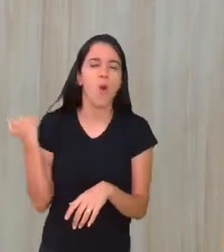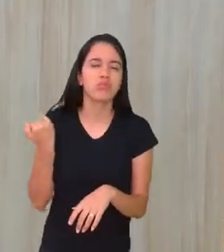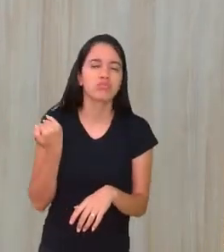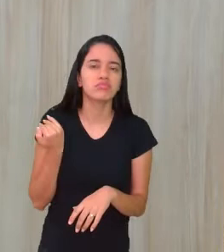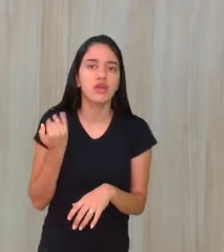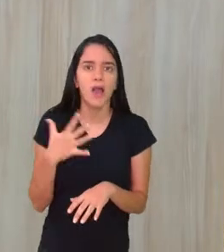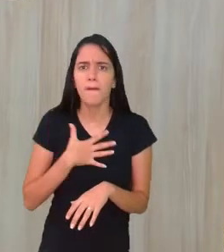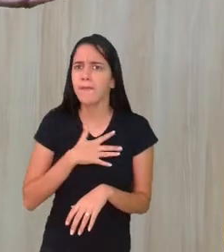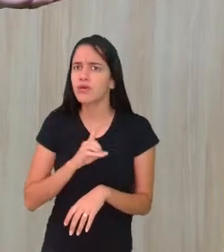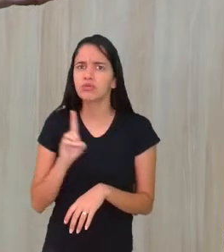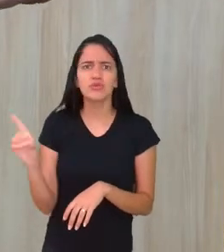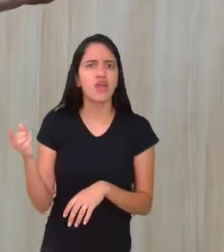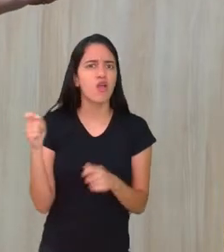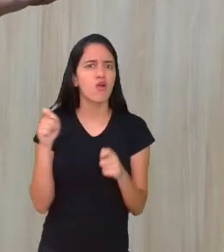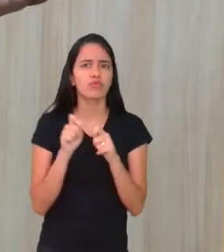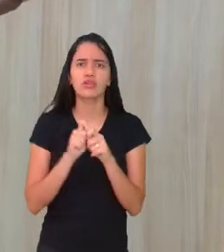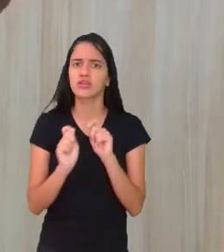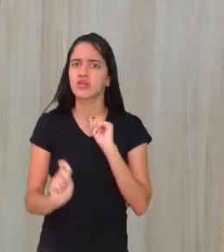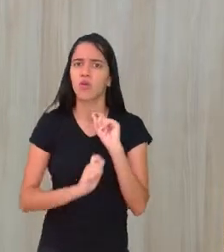meu Deus do céu, o que é que eu vou fazer?